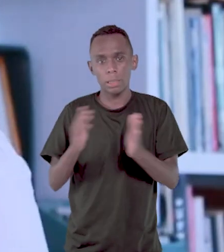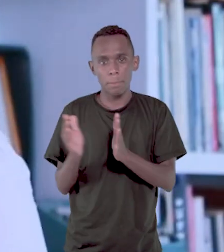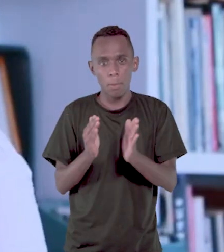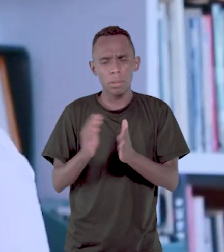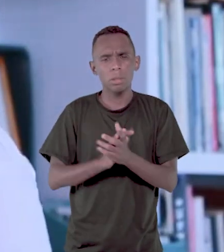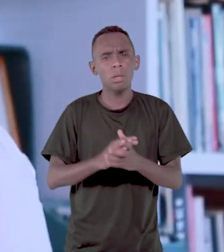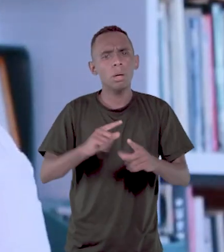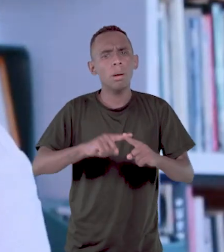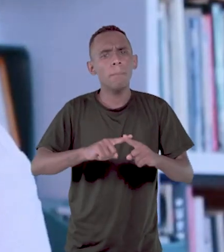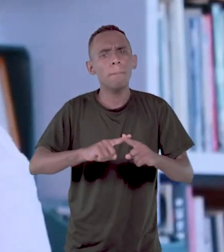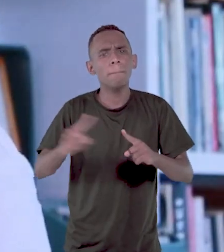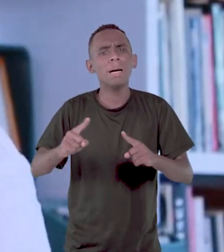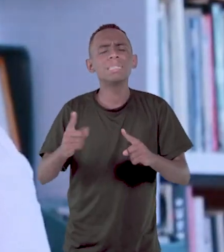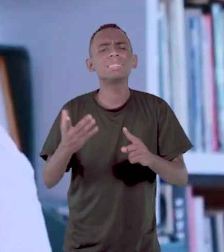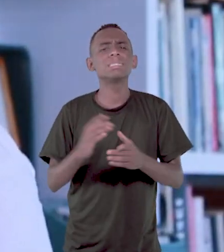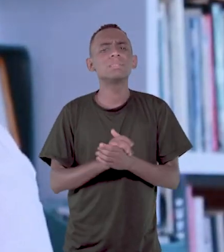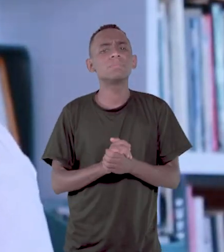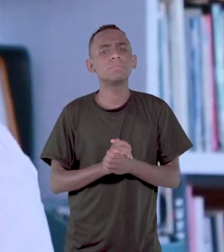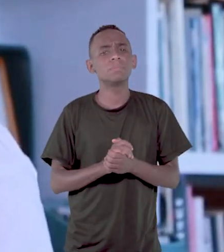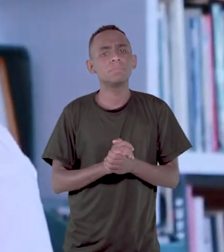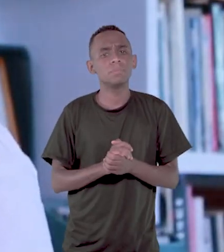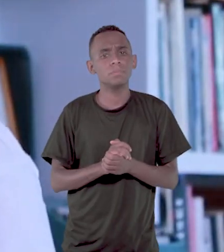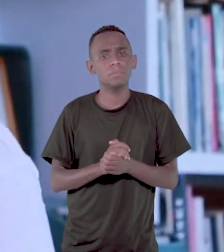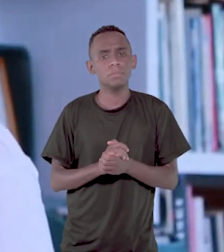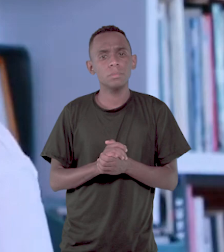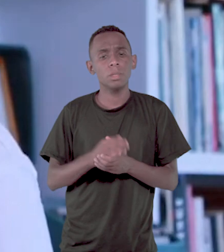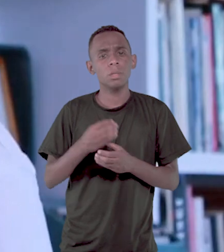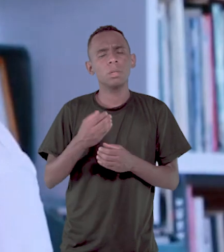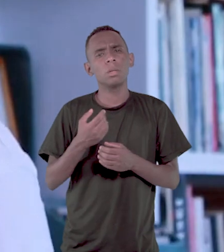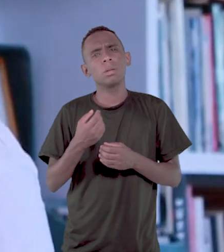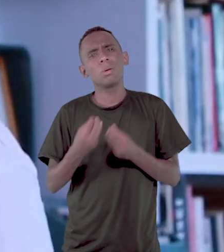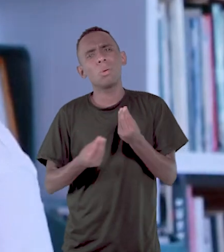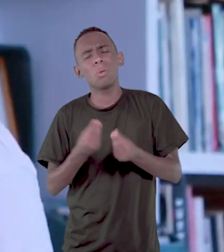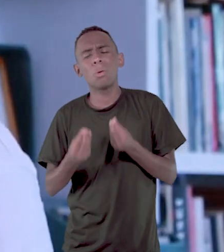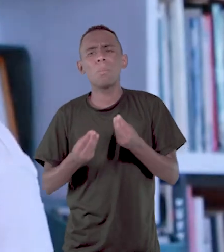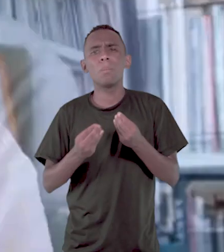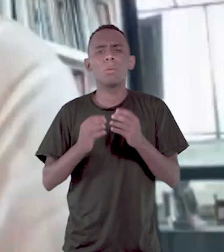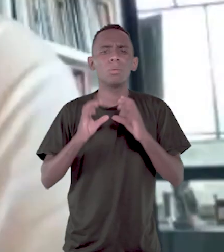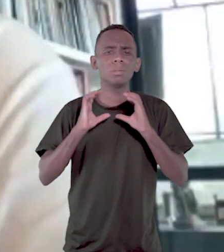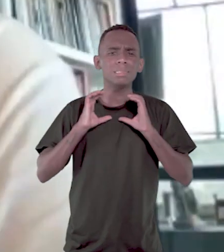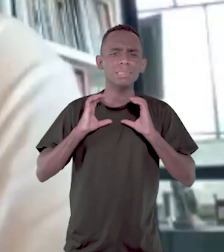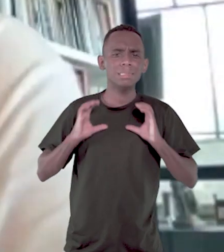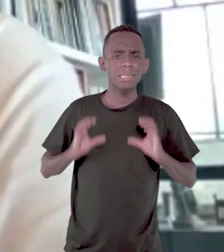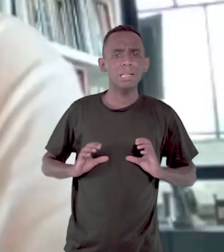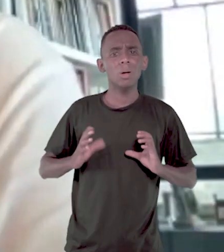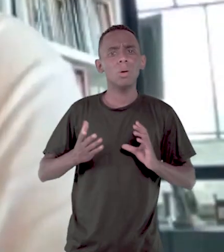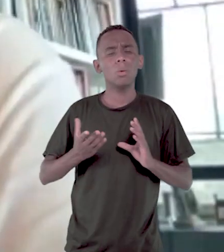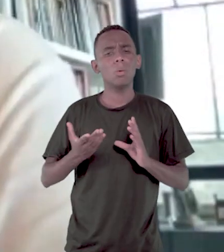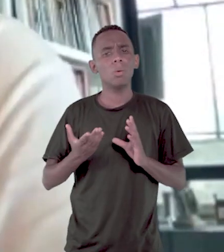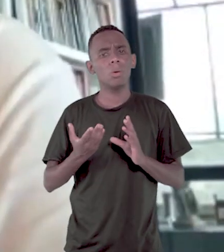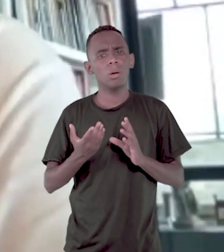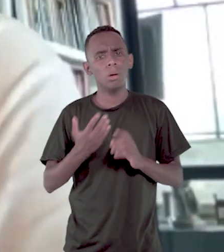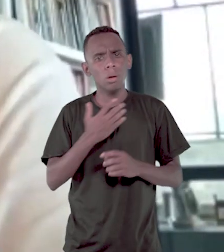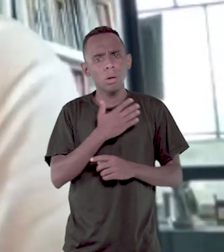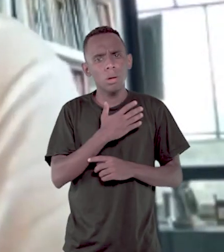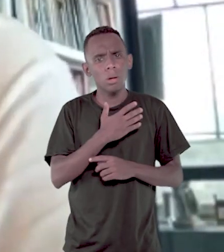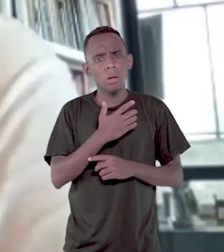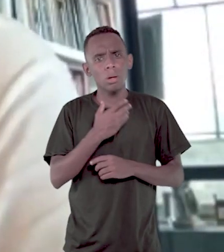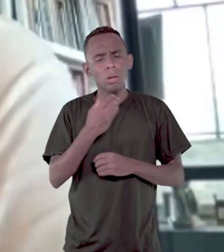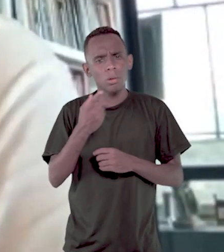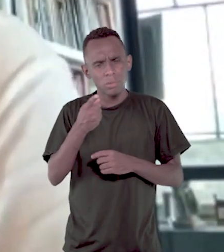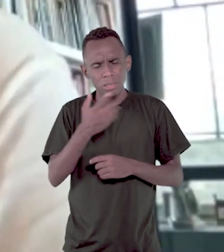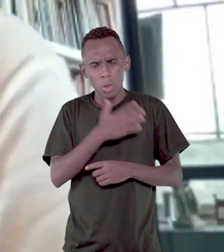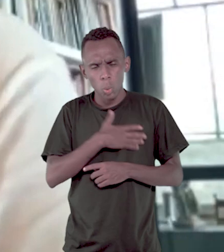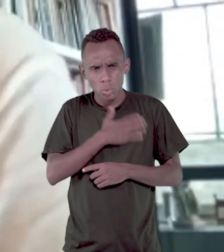período. Mas, assim, como cidadão, assim, como escritor, é que você gostou desse tempo